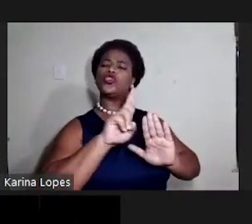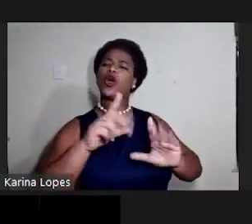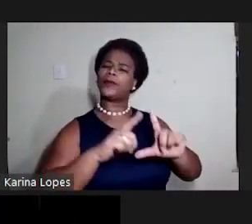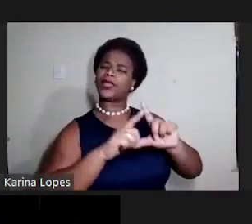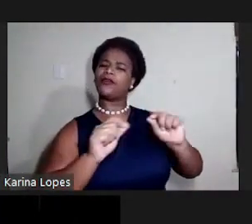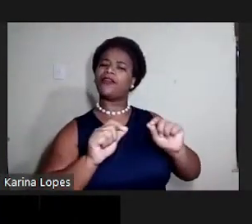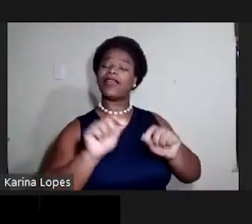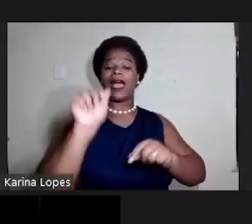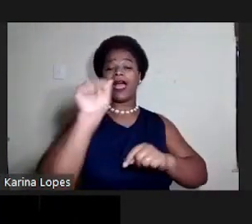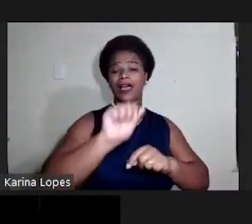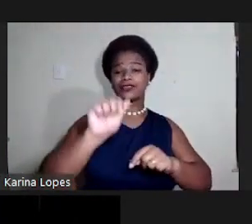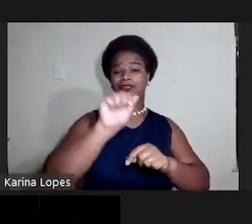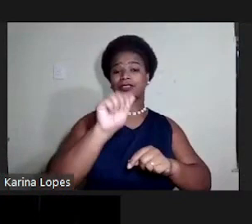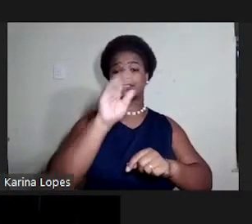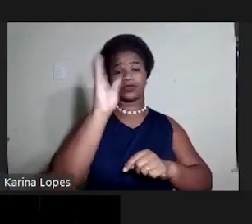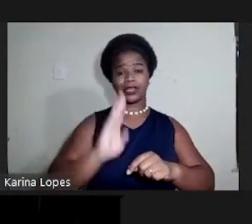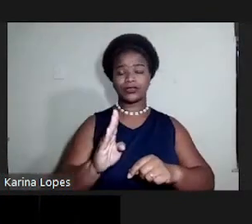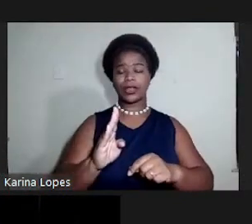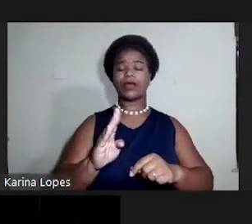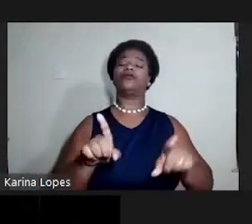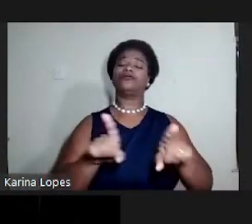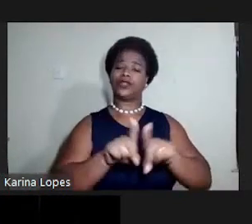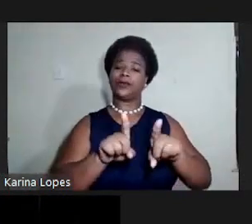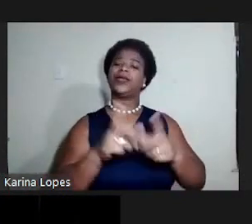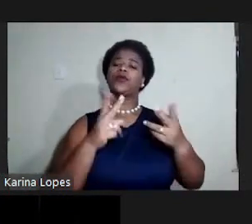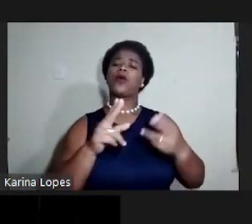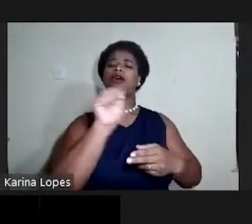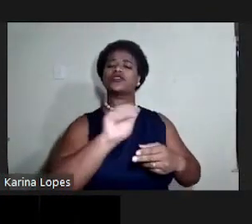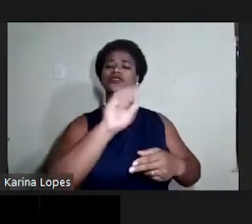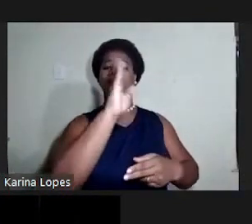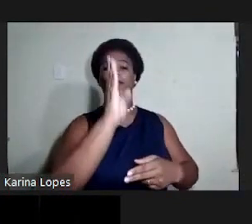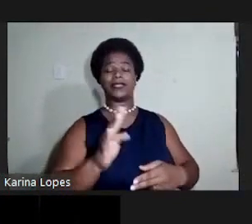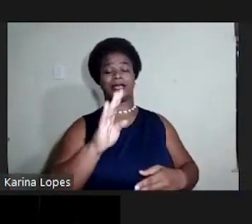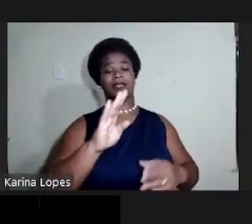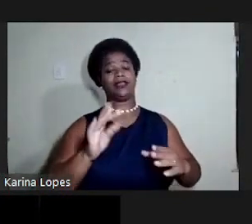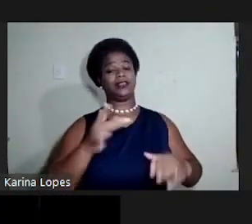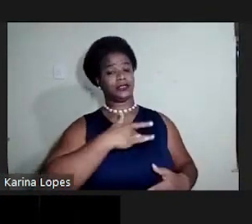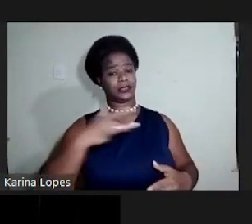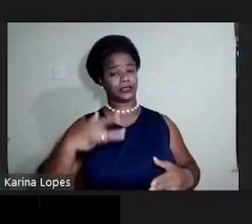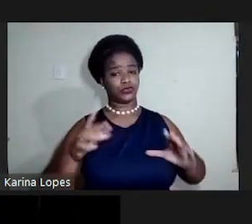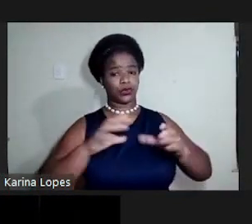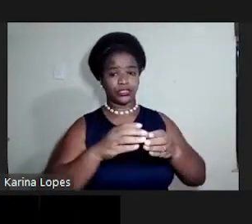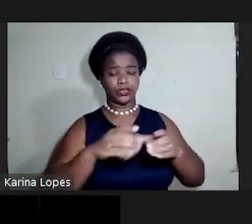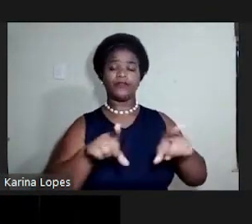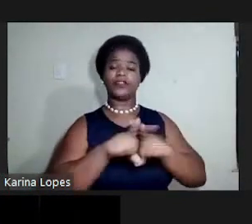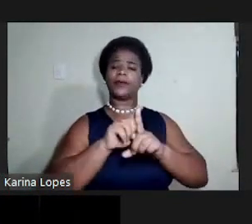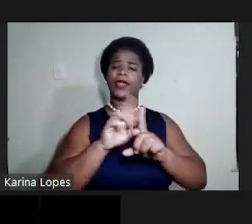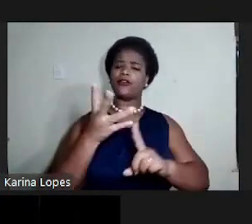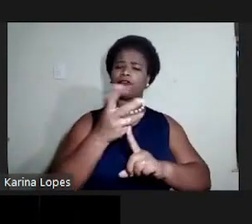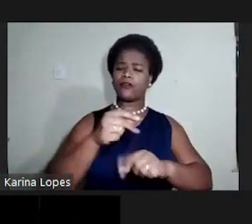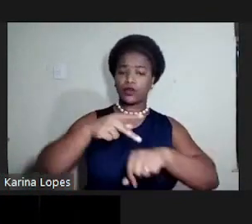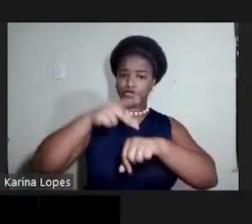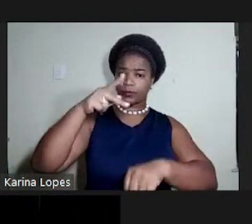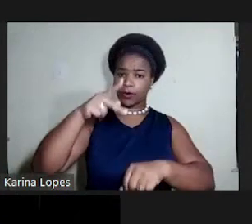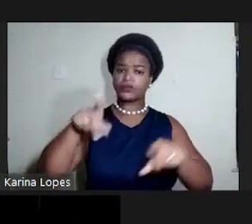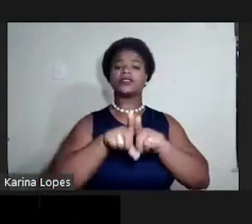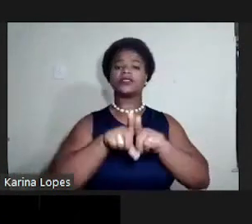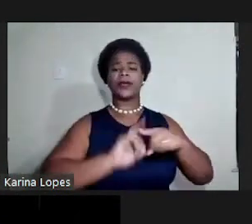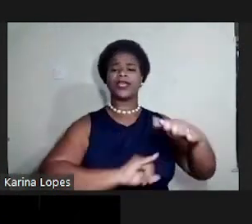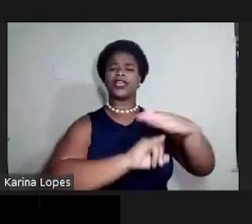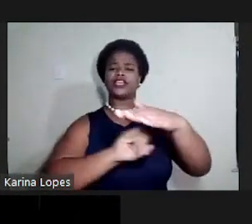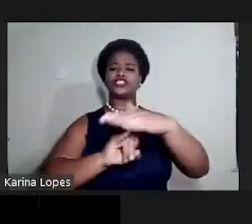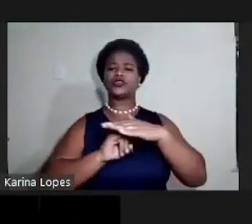como a Associação Brasileira de Saúde Coletiva, fóruns de pós-graduação e instituições internacionais pelas quais